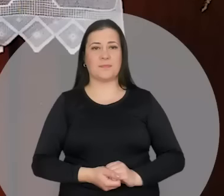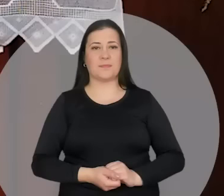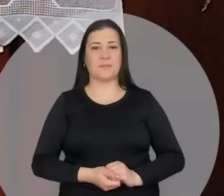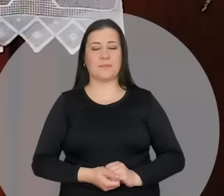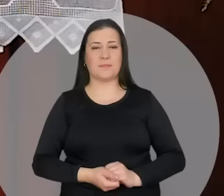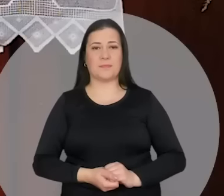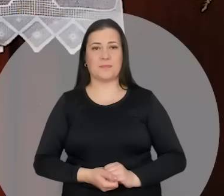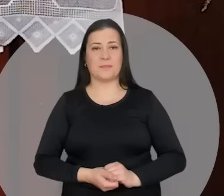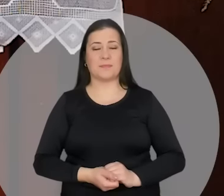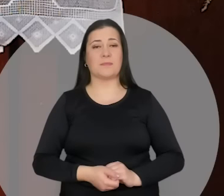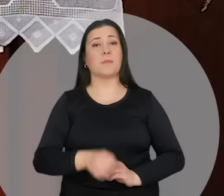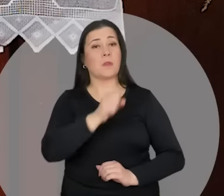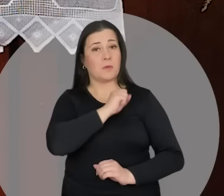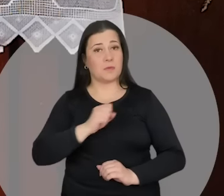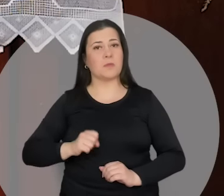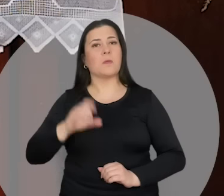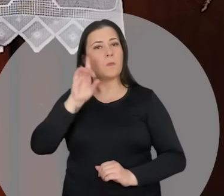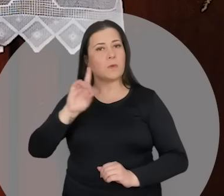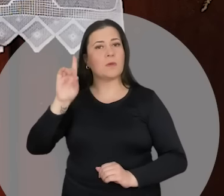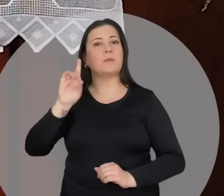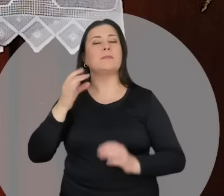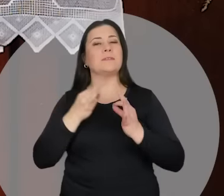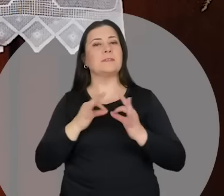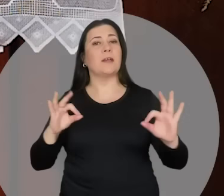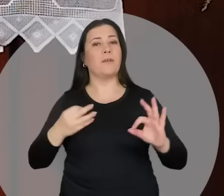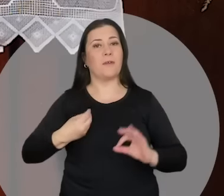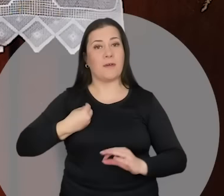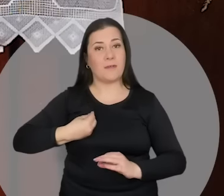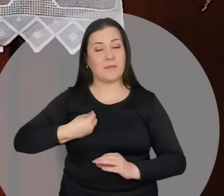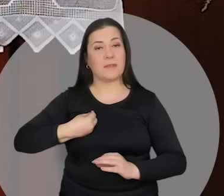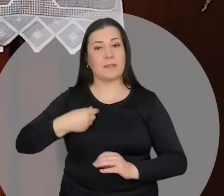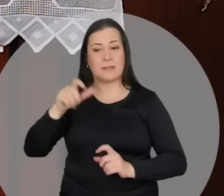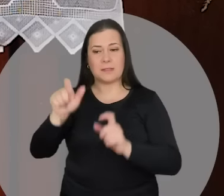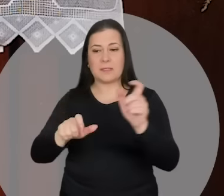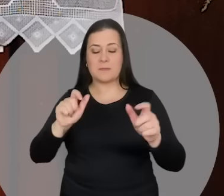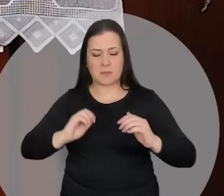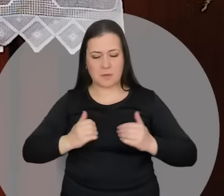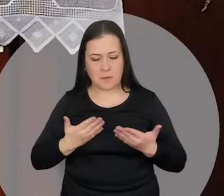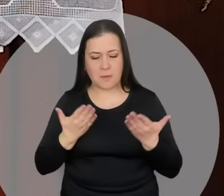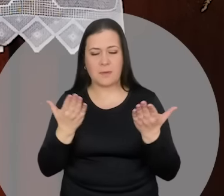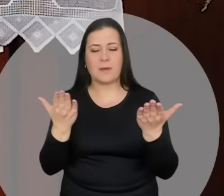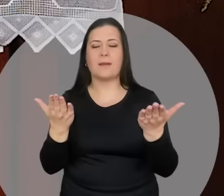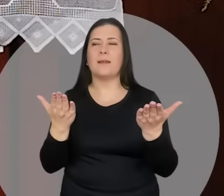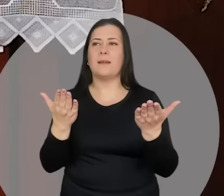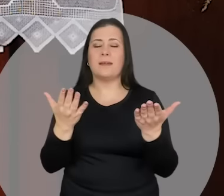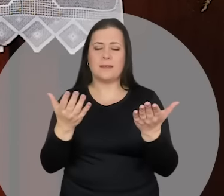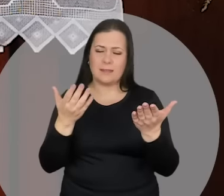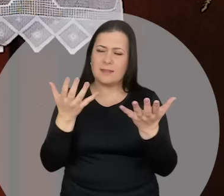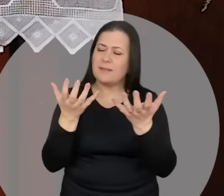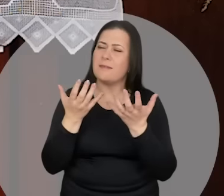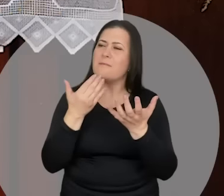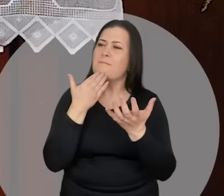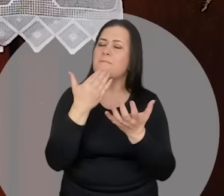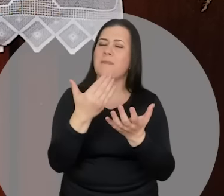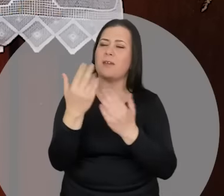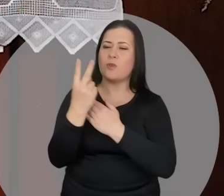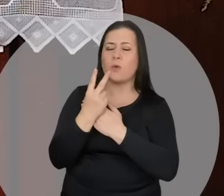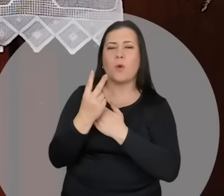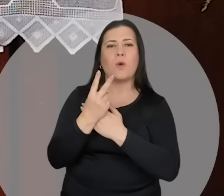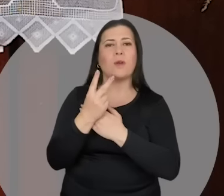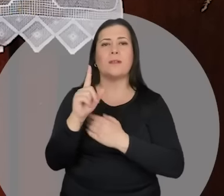O Senhor Deus salva a vida dos seus servos. Aqueles que procuram a sua proteção não